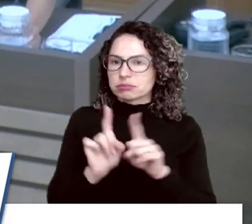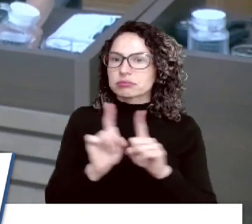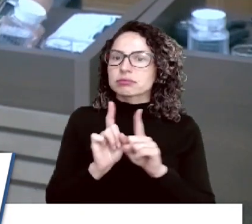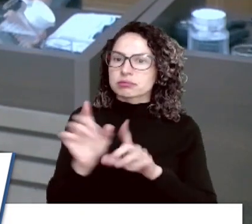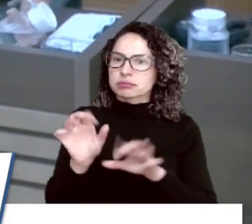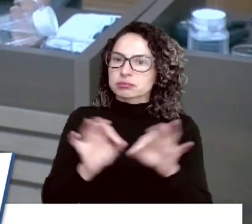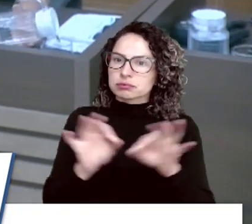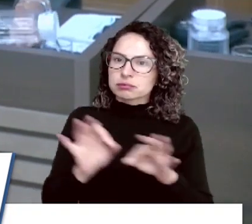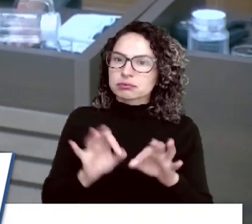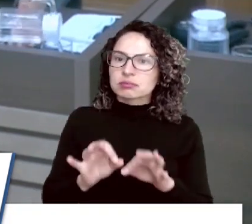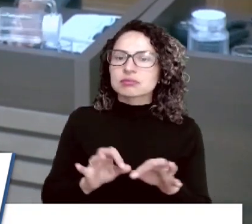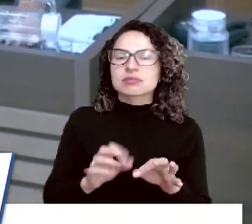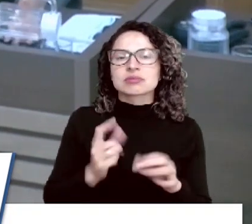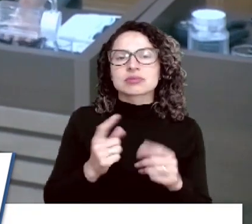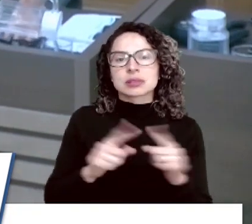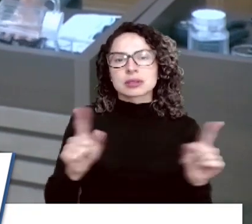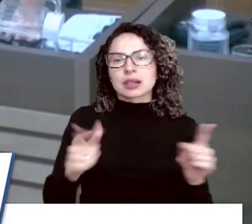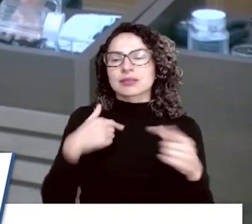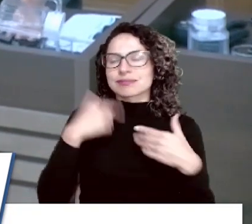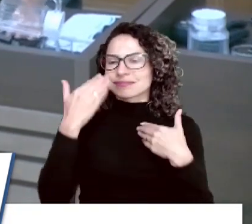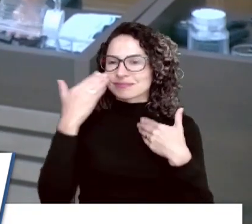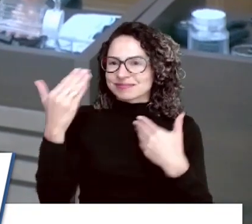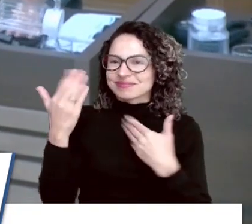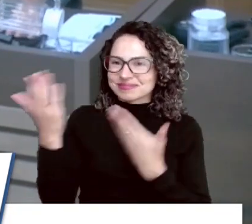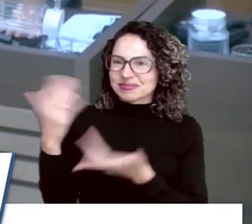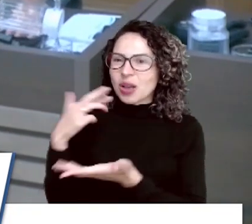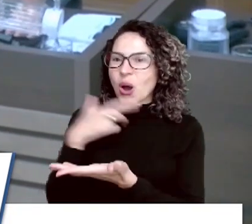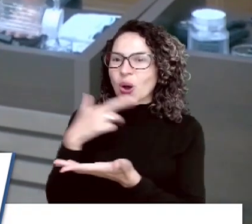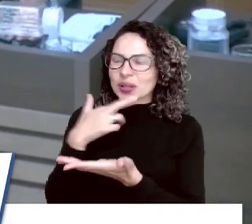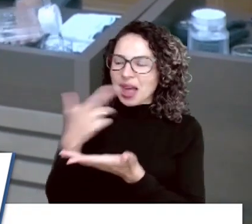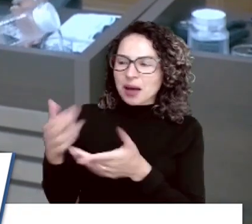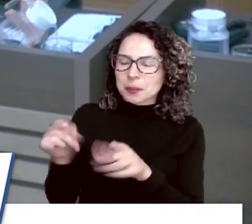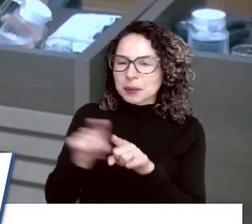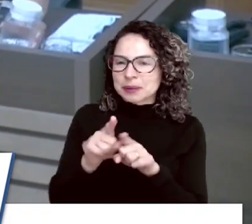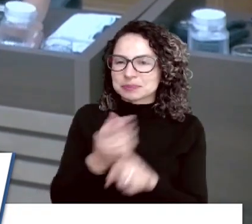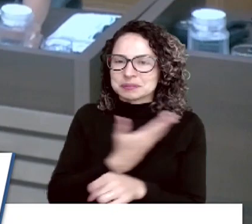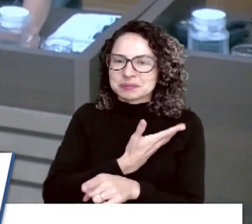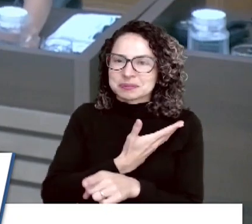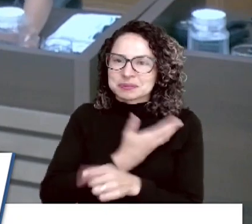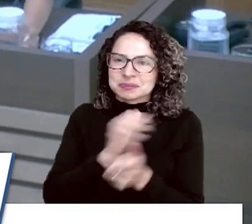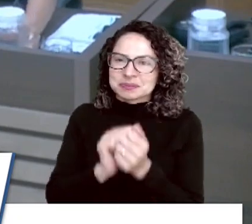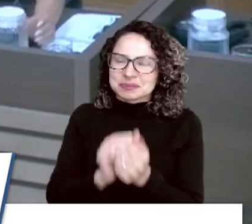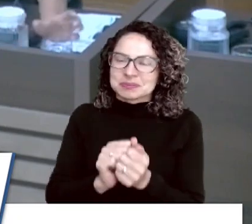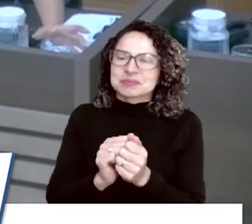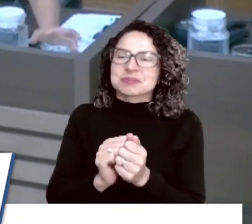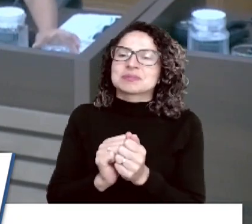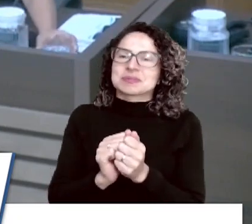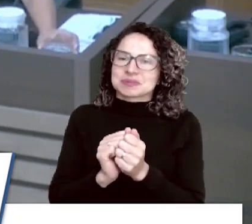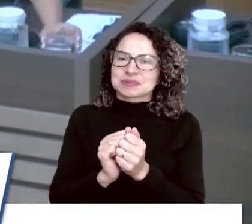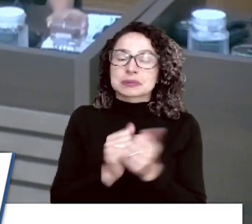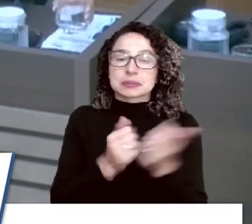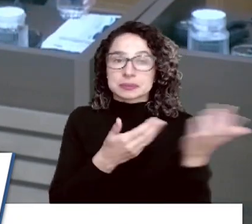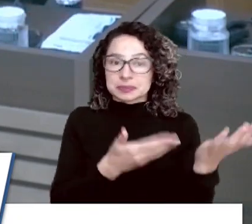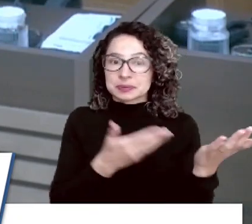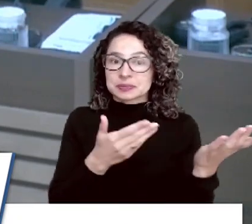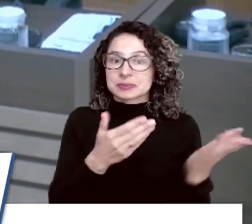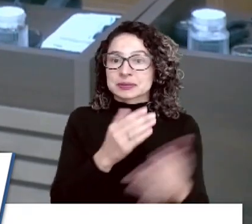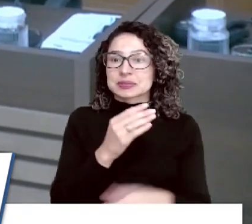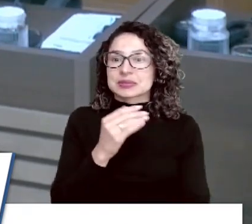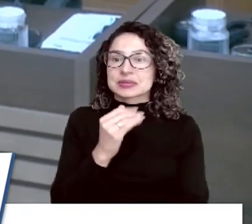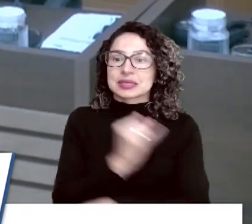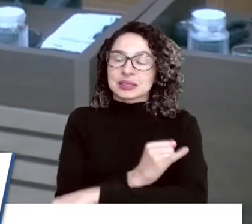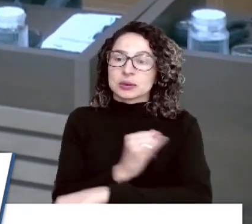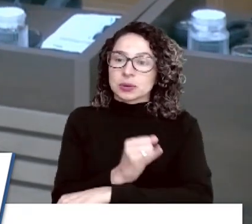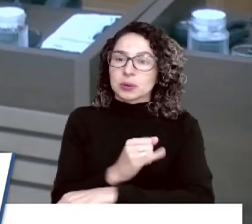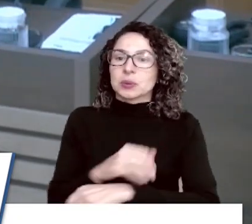cidade, mas agradecer. Ronaldo, grande parceiro, grande amigo também, que está aí com a gente nessa empreitada. Com a palavra, o vereador Tom Sérgio. Não,